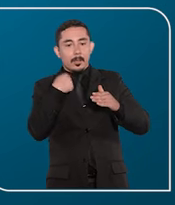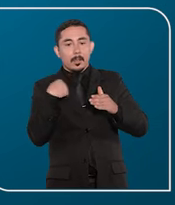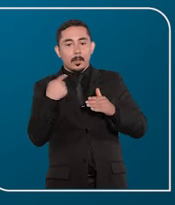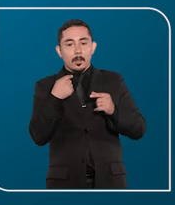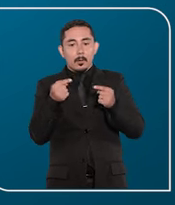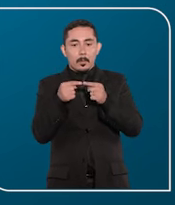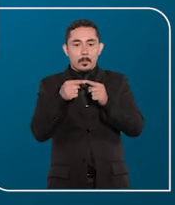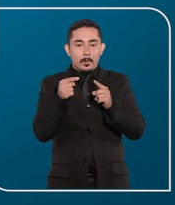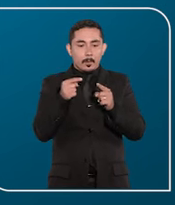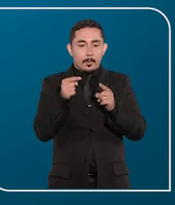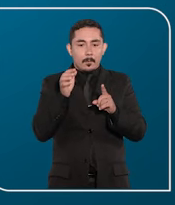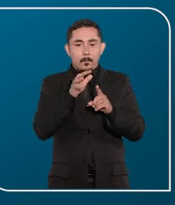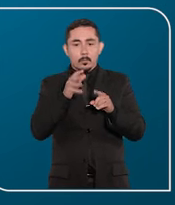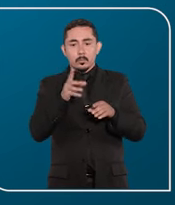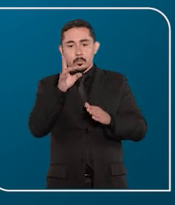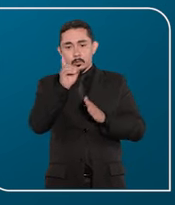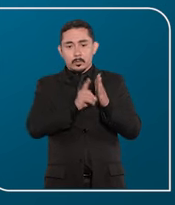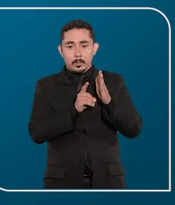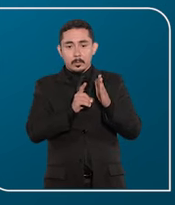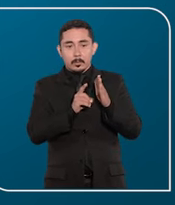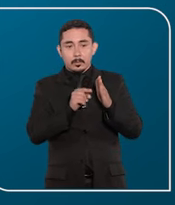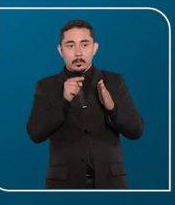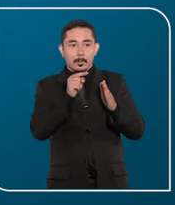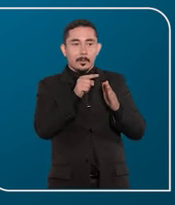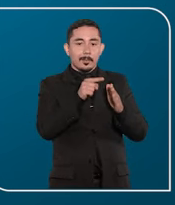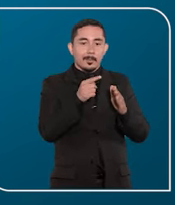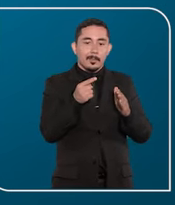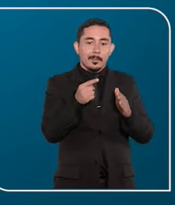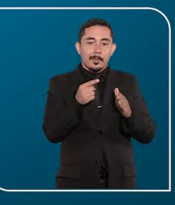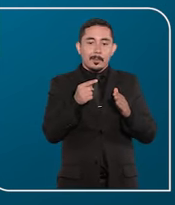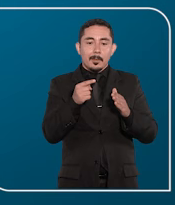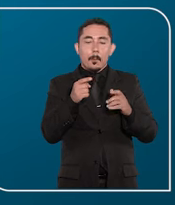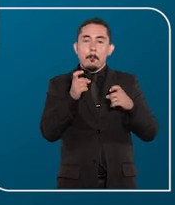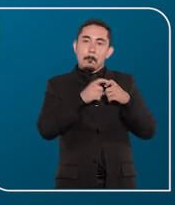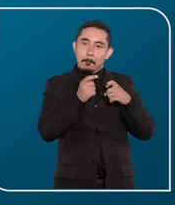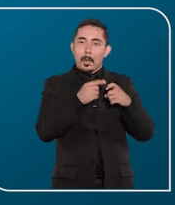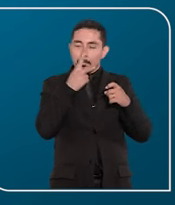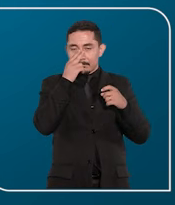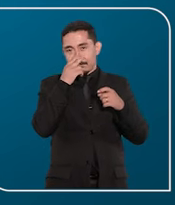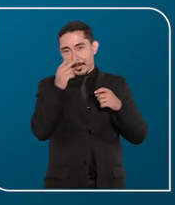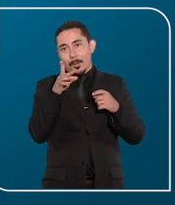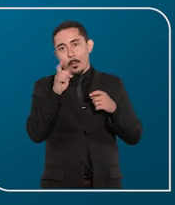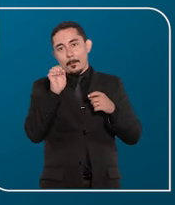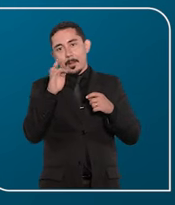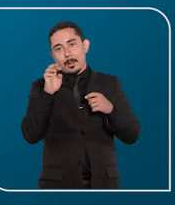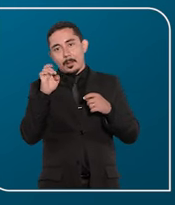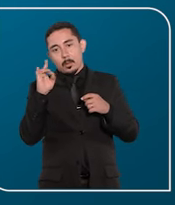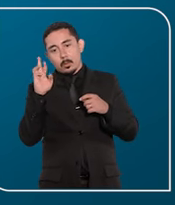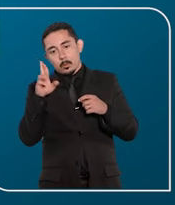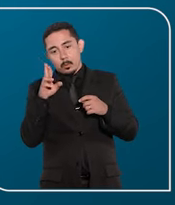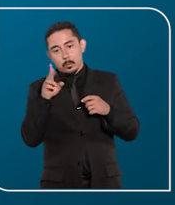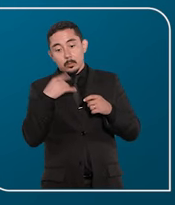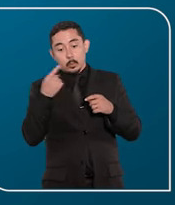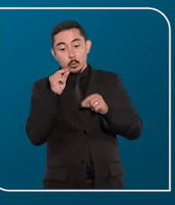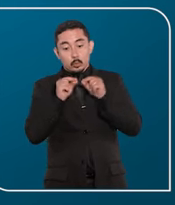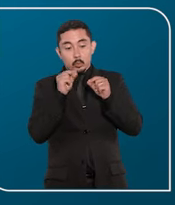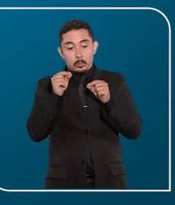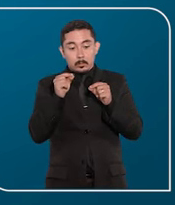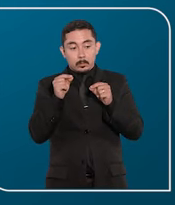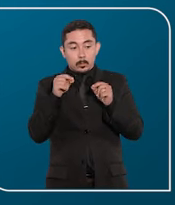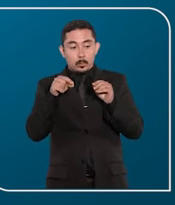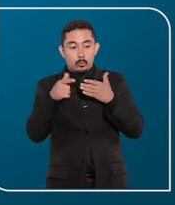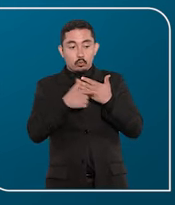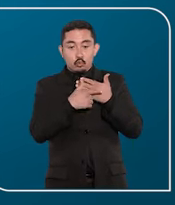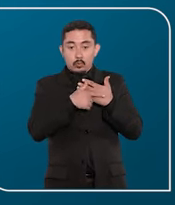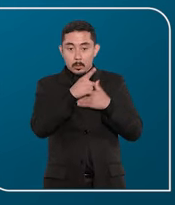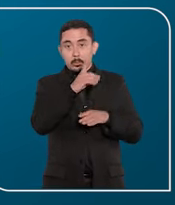Operador do direito, para mim, é o médico, aquele que opera, aquele que é o cirurgião. Nós somos exercitores do direito. E nessa